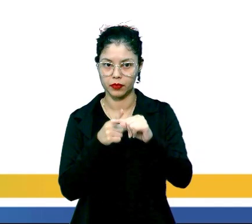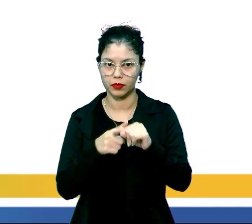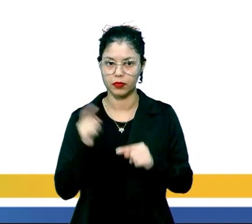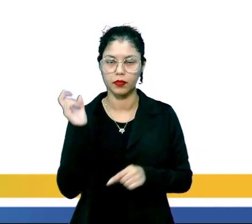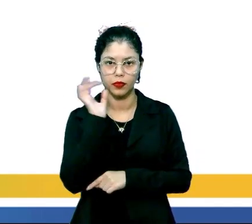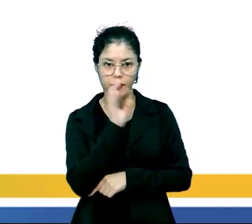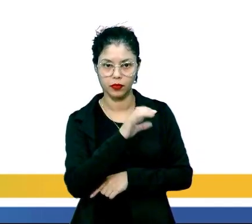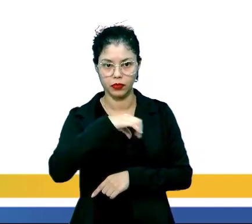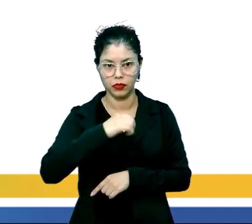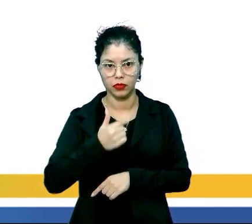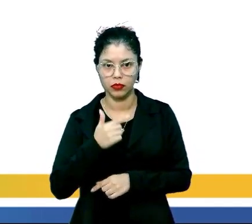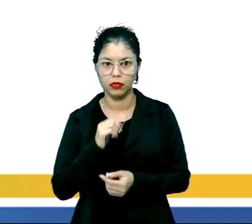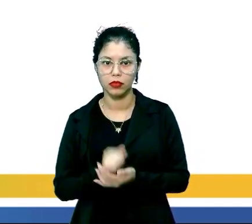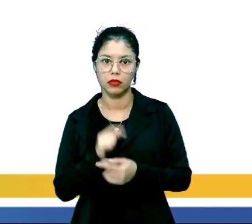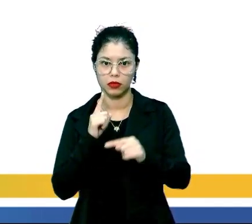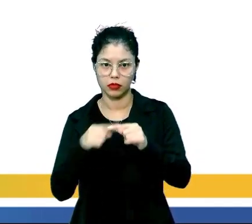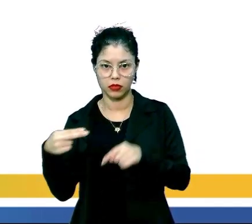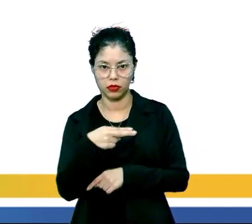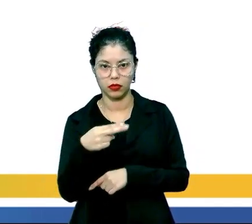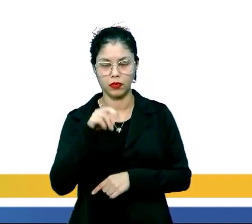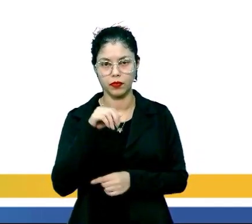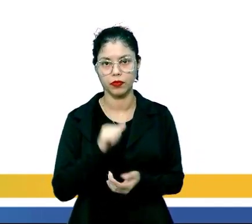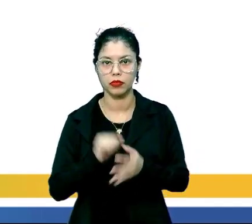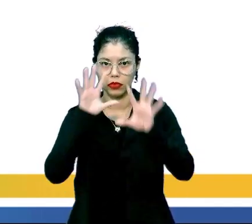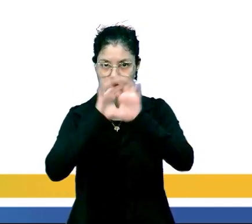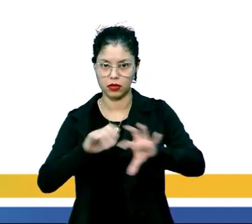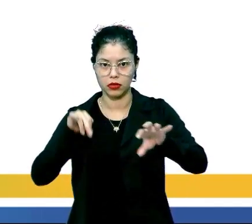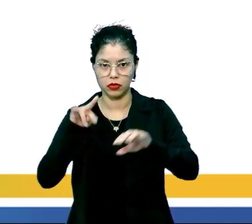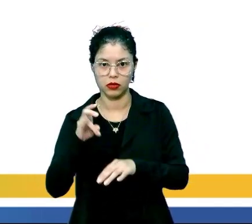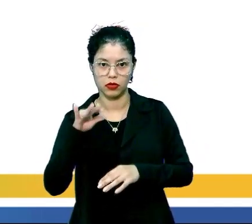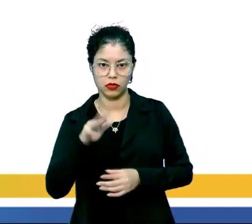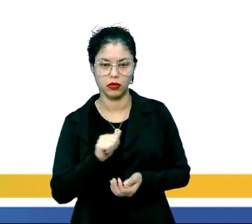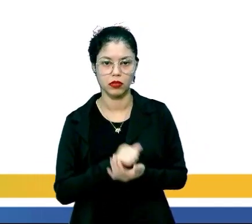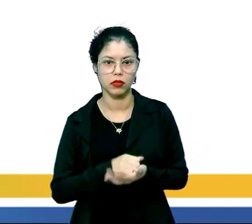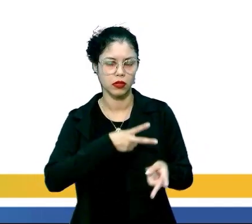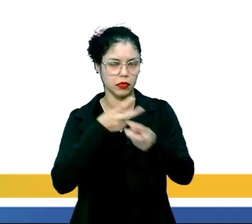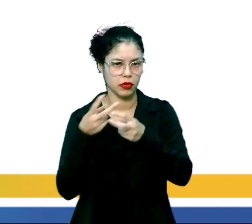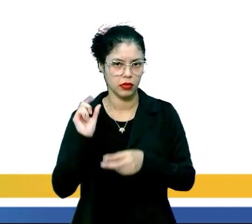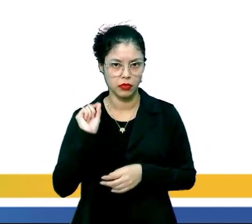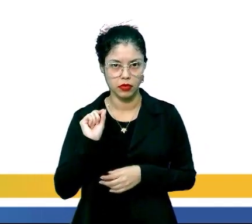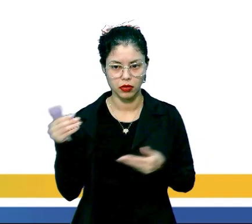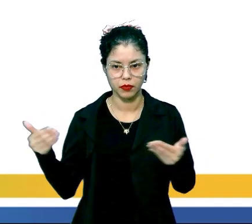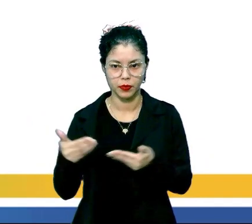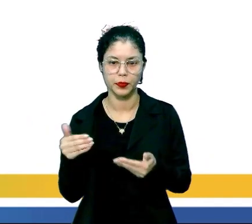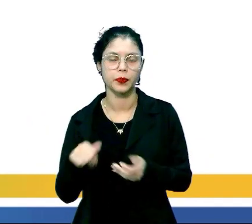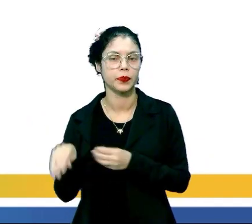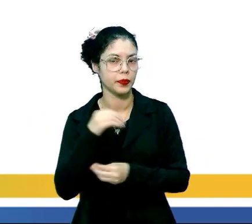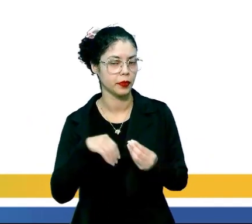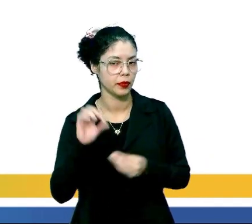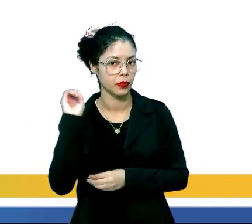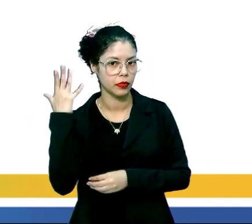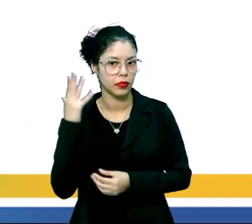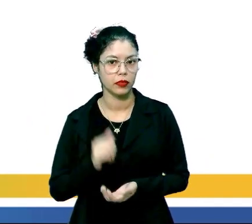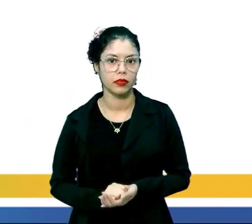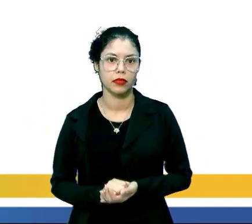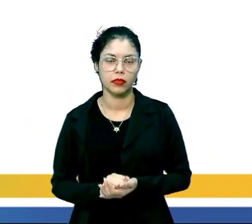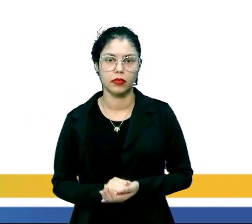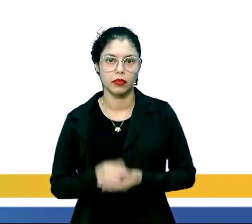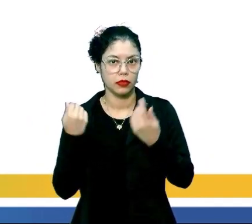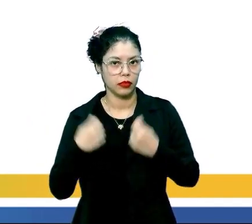mais calor formando gás nitrogênio mais gás hidrogênio. O que eu percebo agora? Para essa reação acontecer,